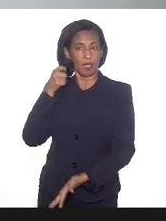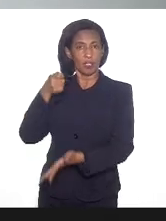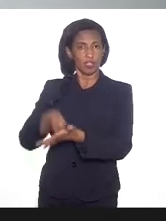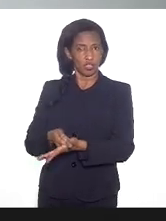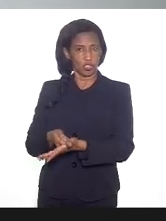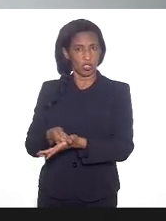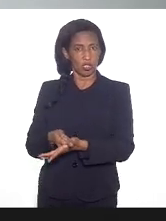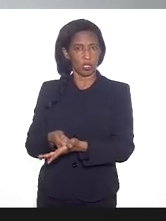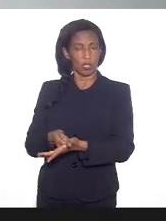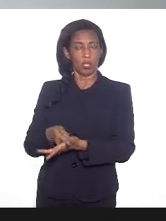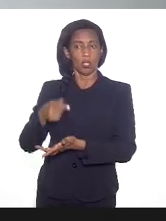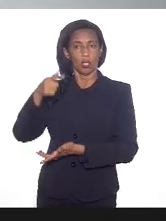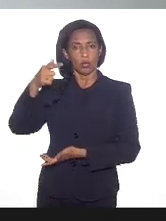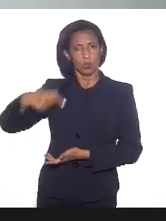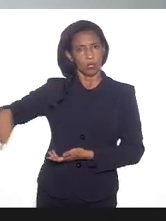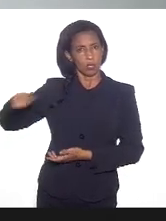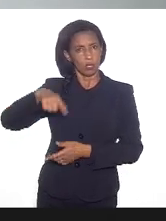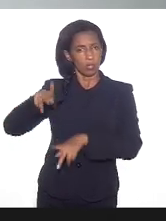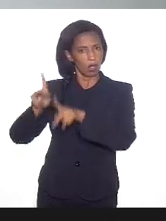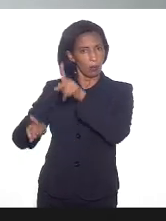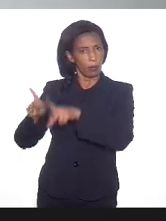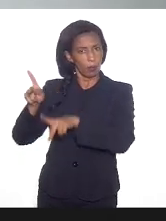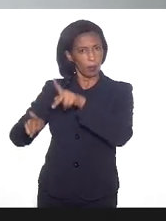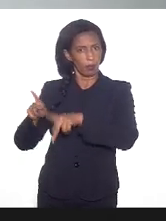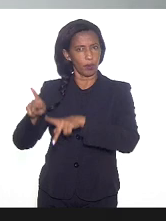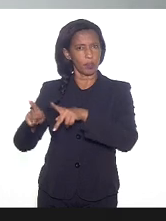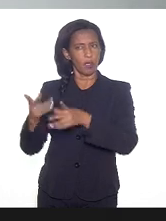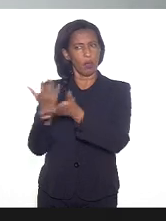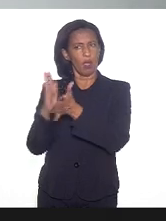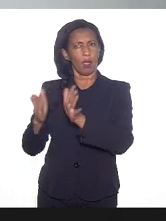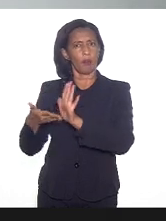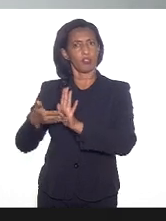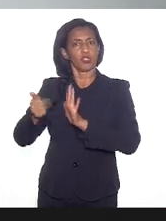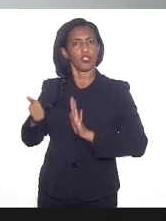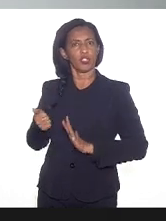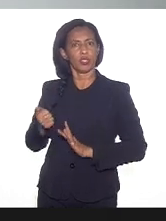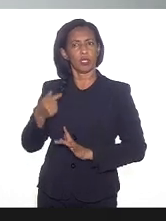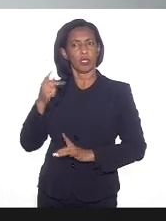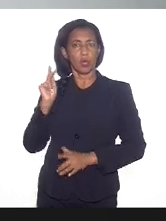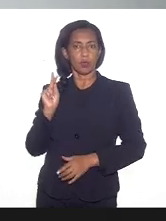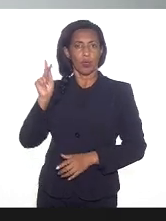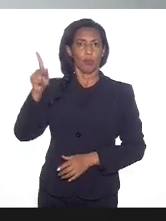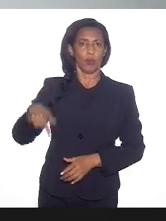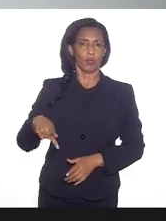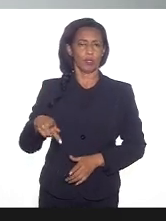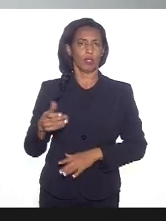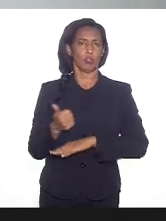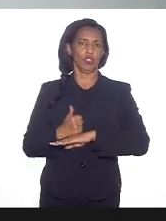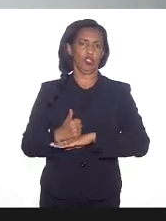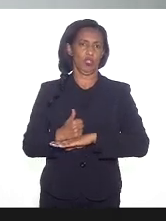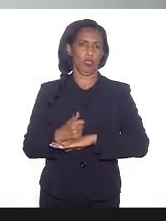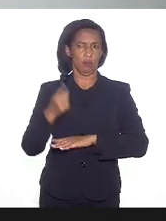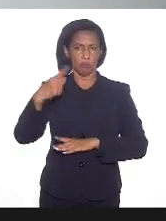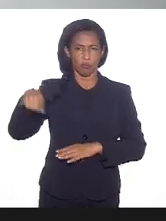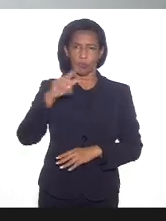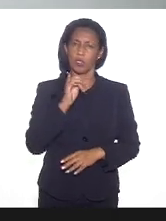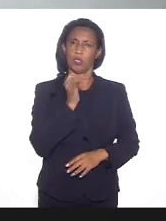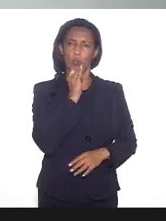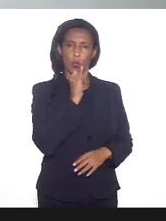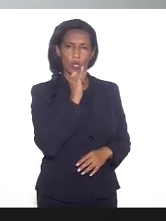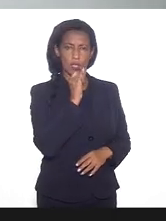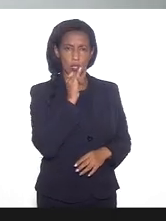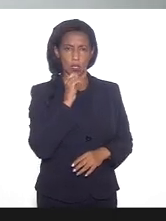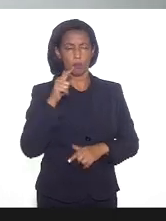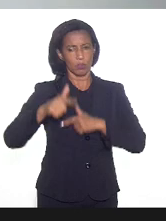sociais da população, acabe tirando de vocês o direito a uma aposentadoria digna. Vocês são um exemplo do que são